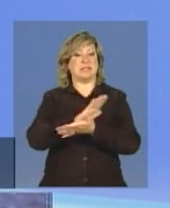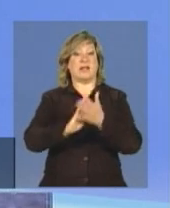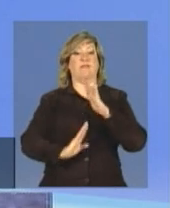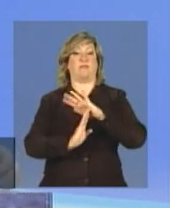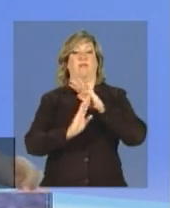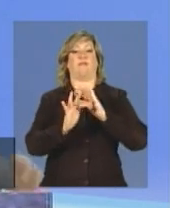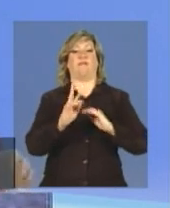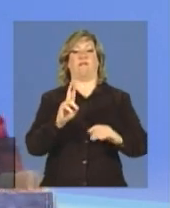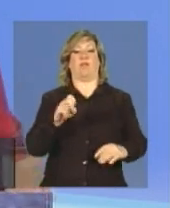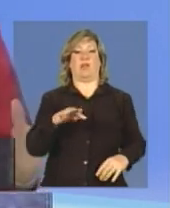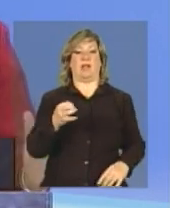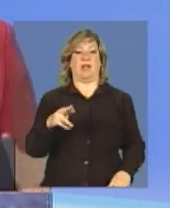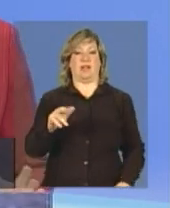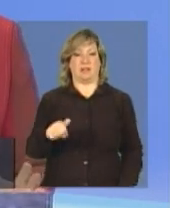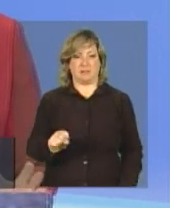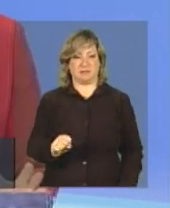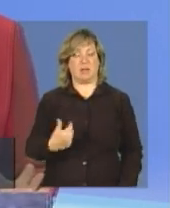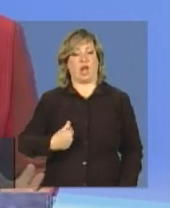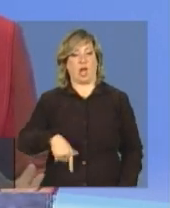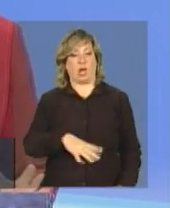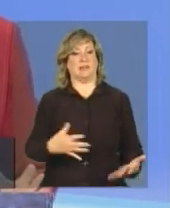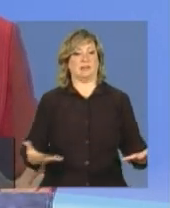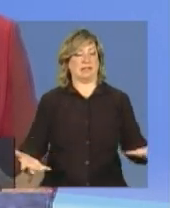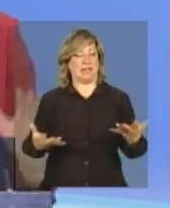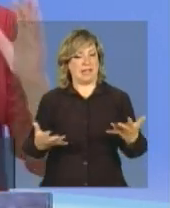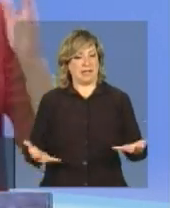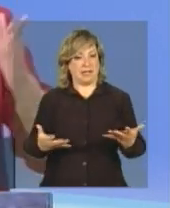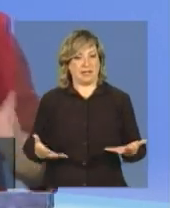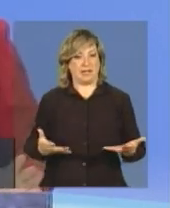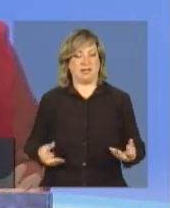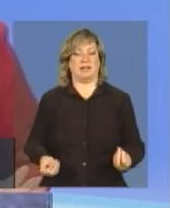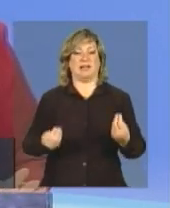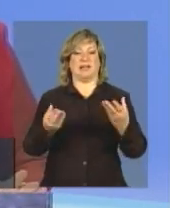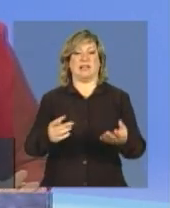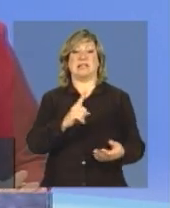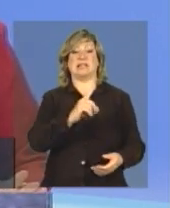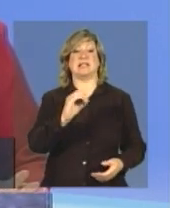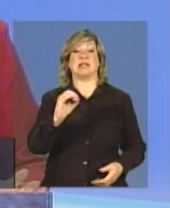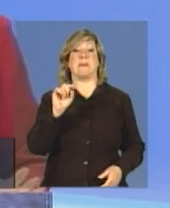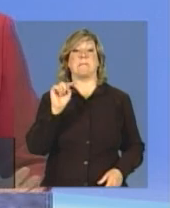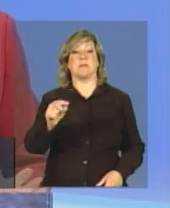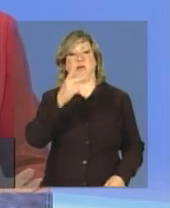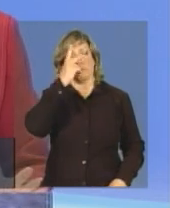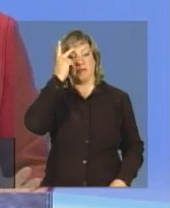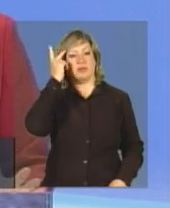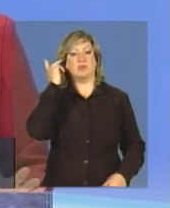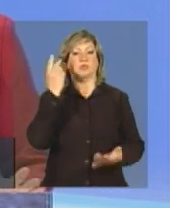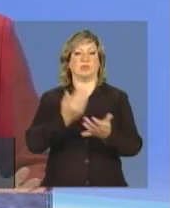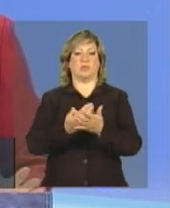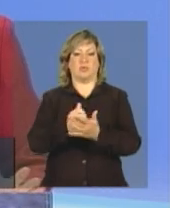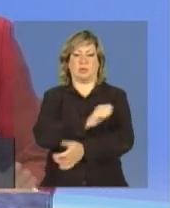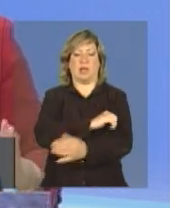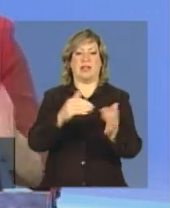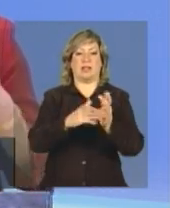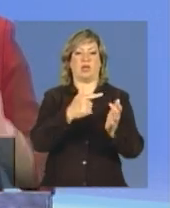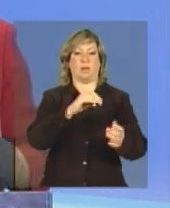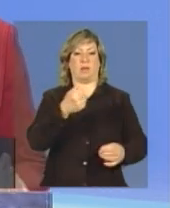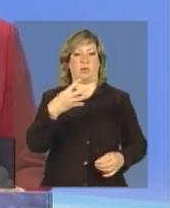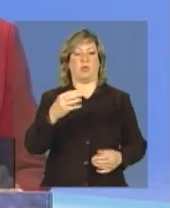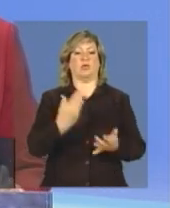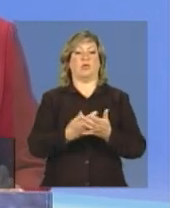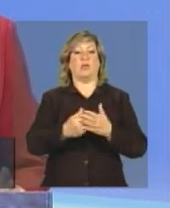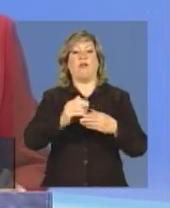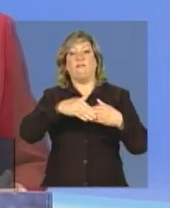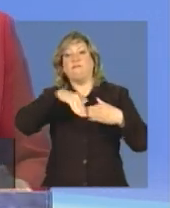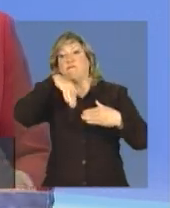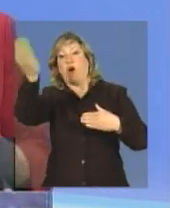Fronteiras. Nós queremos levar 100 mil estudantes até 2014 a estudar no